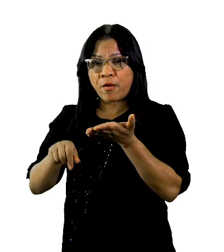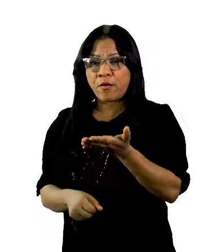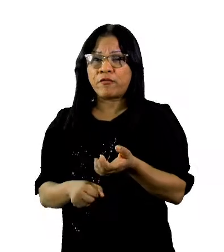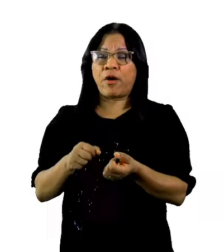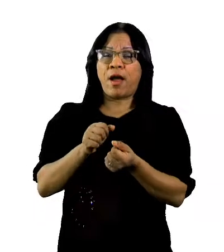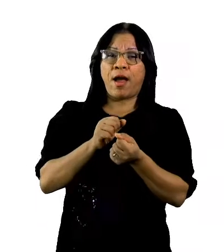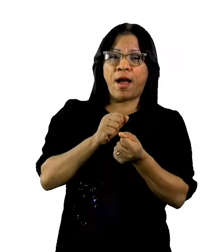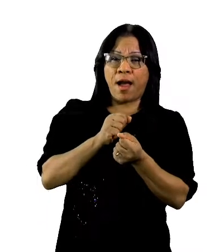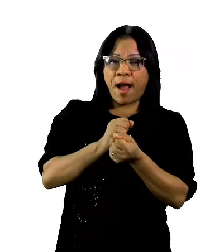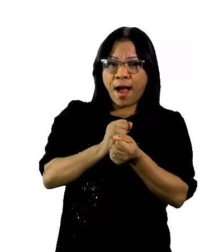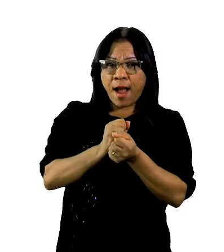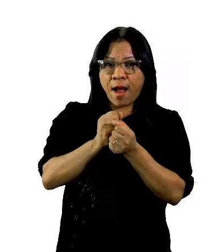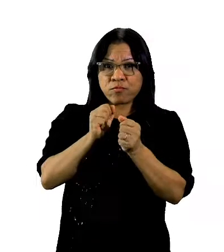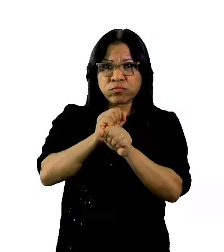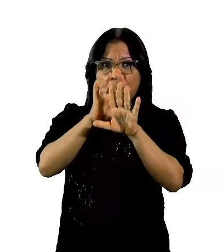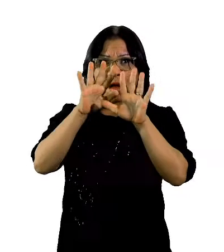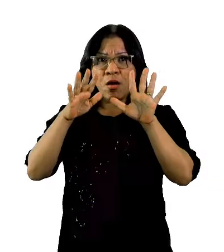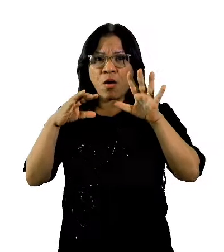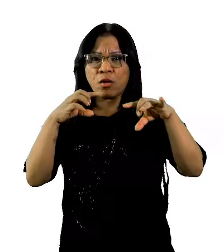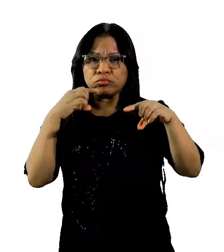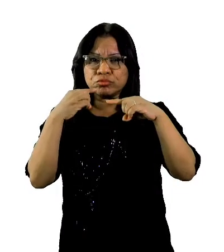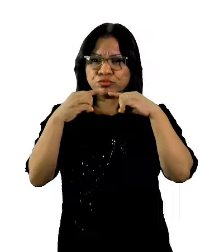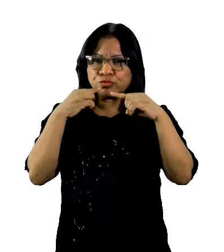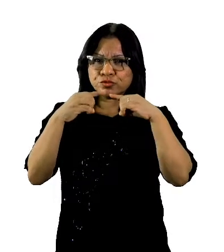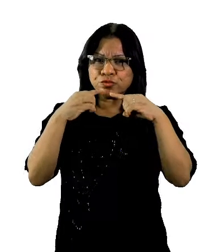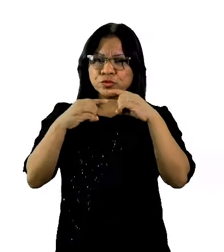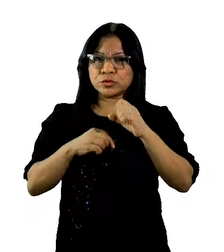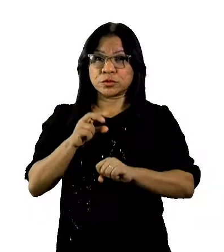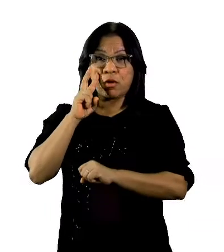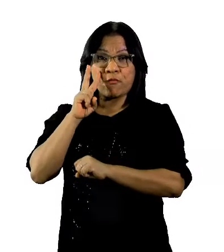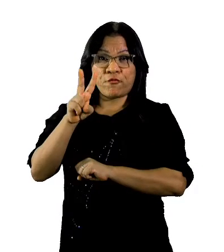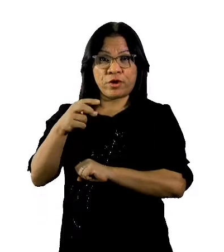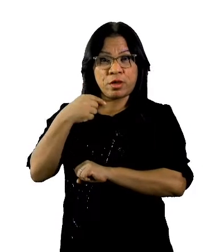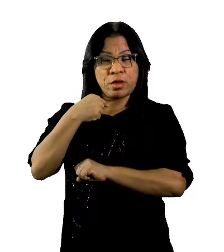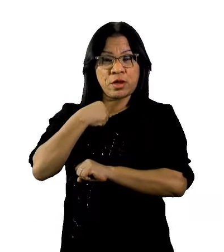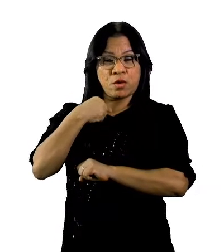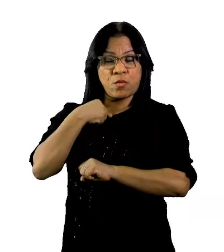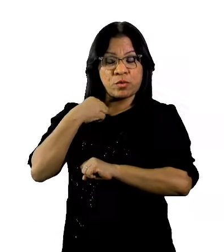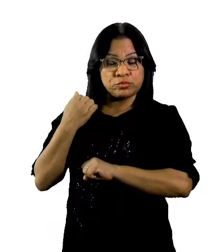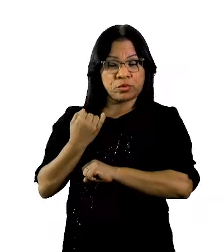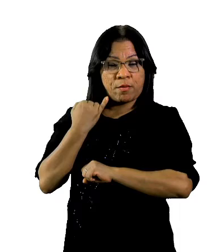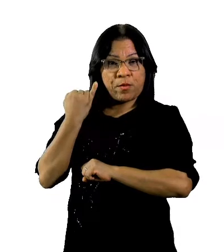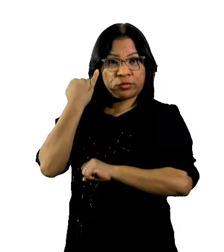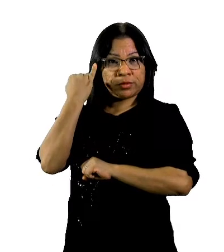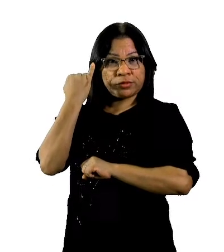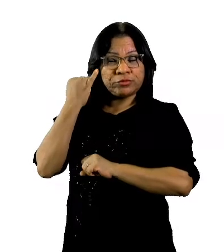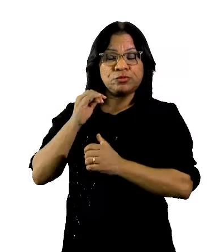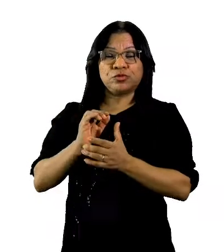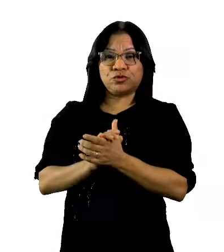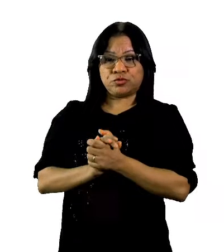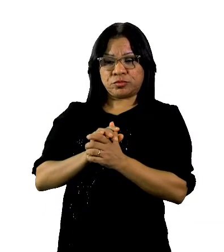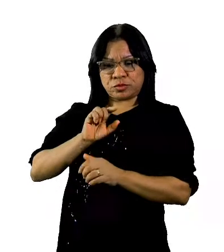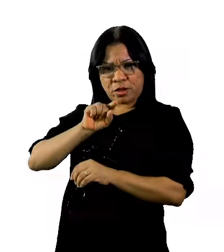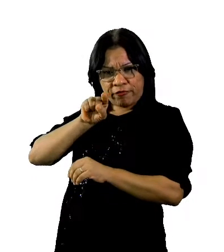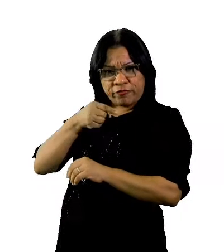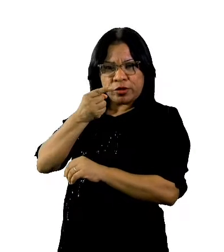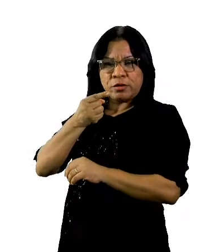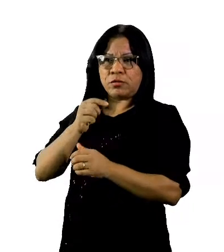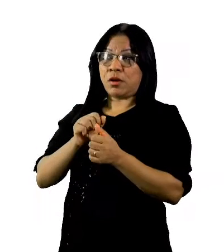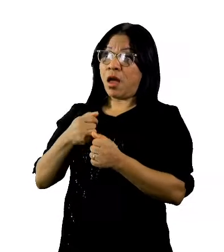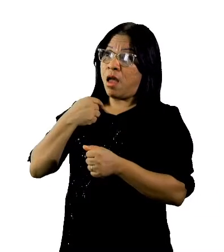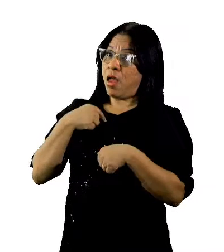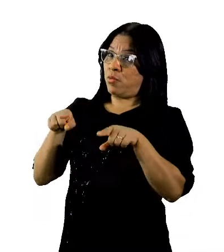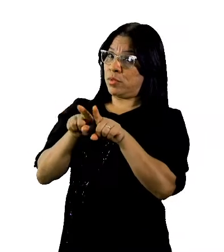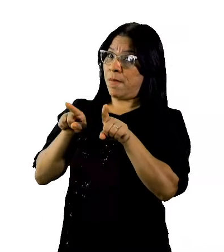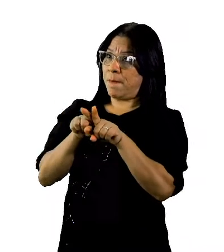discussão. Viram como eu sou importante? Disse a vírgula. E eu também, comentou o travessão.